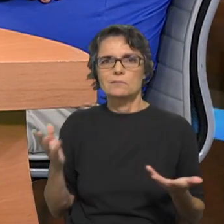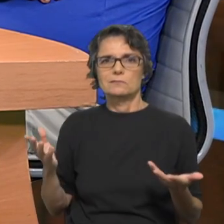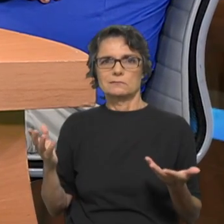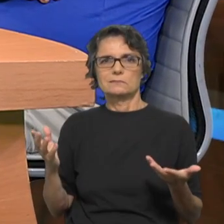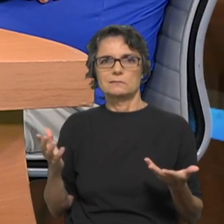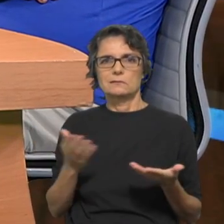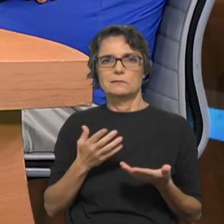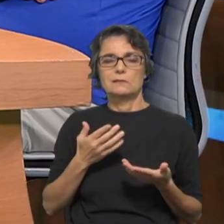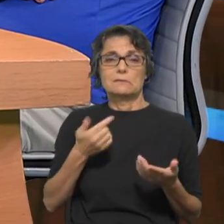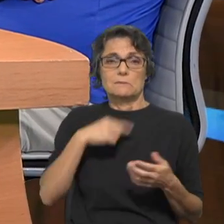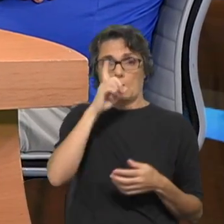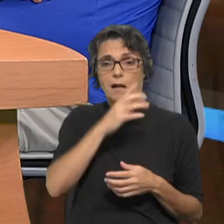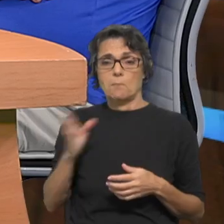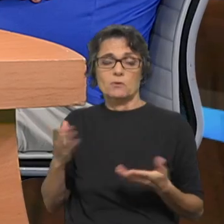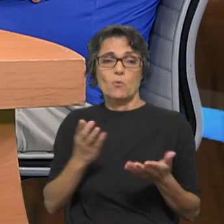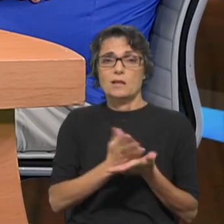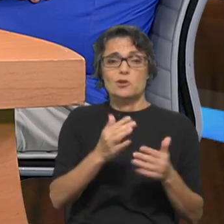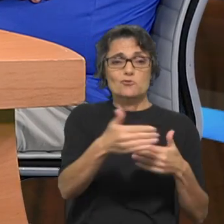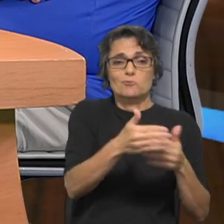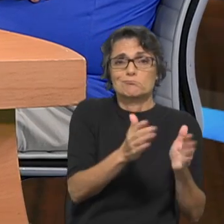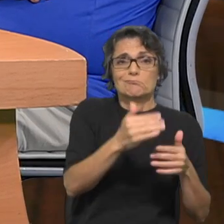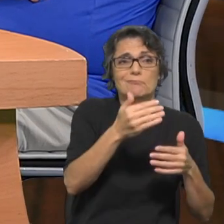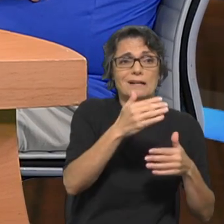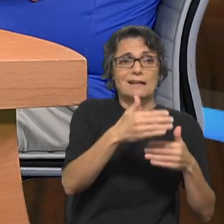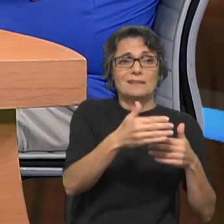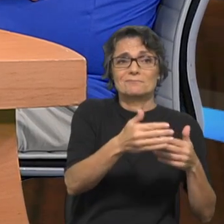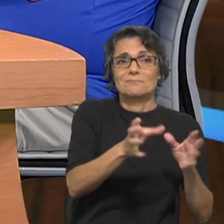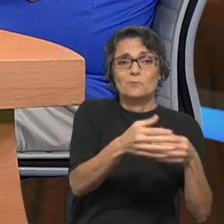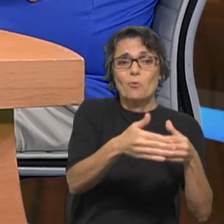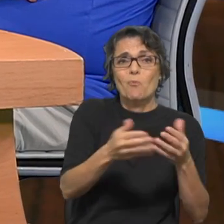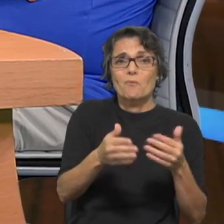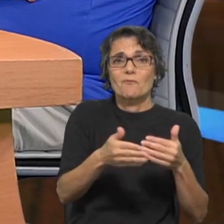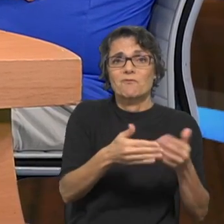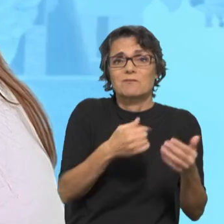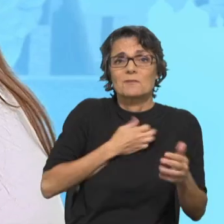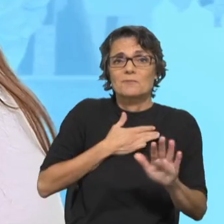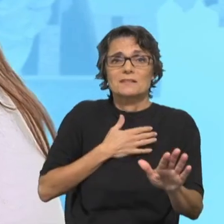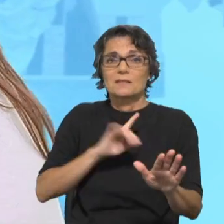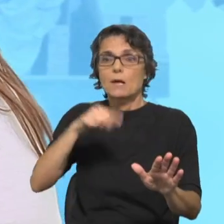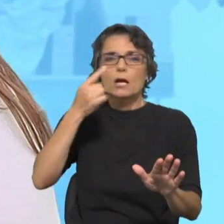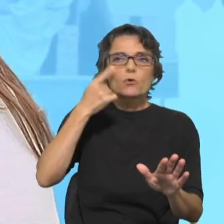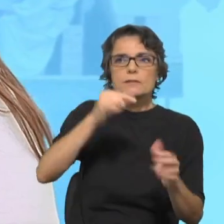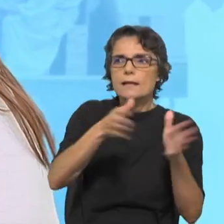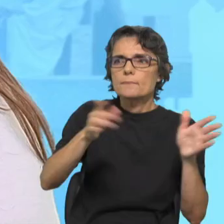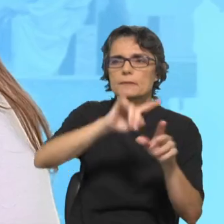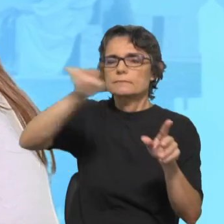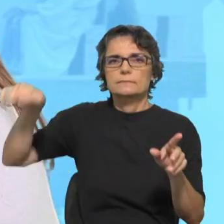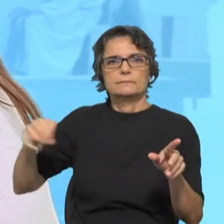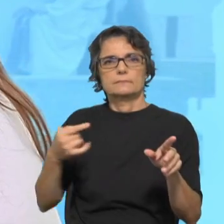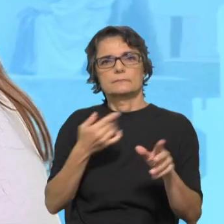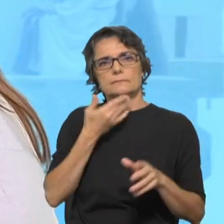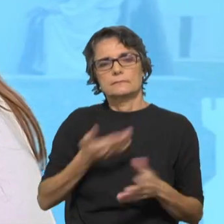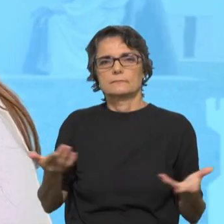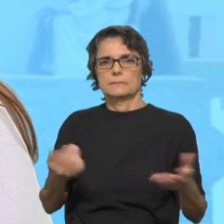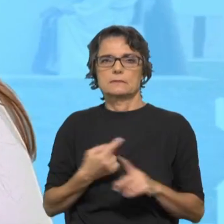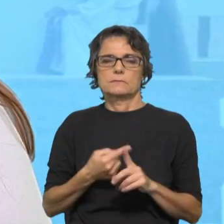com eles que viveram a mesma coisa que eu, e conhecer o Nuno e conhecer outros jovens que viveram das várias dioceses do país. Exatamente, que viveram a mesma coisa que eu